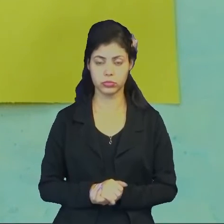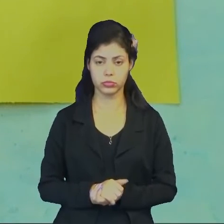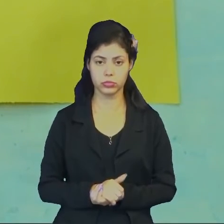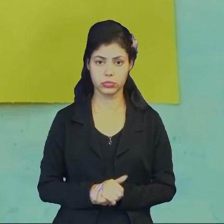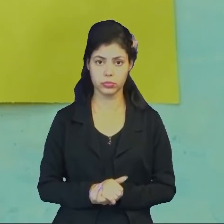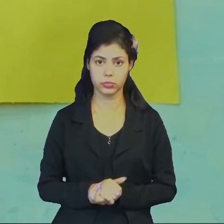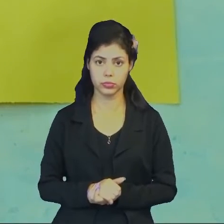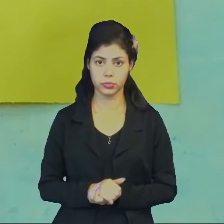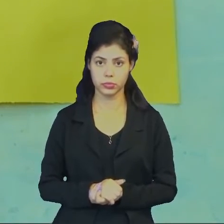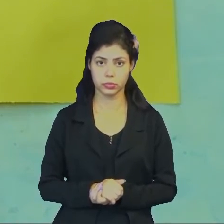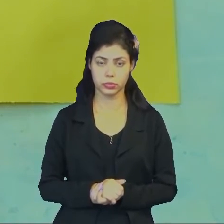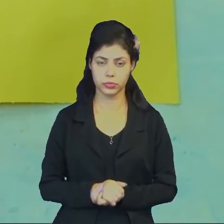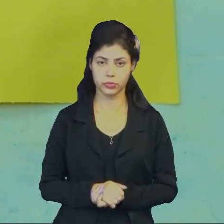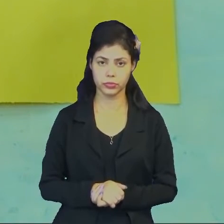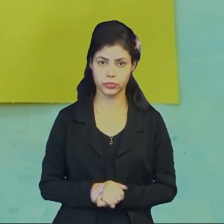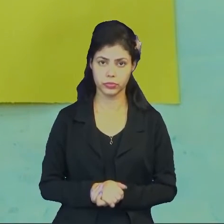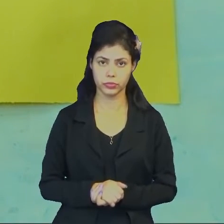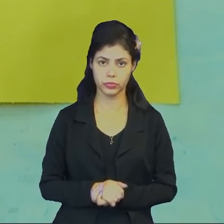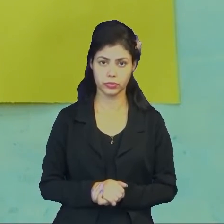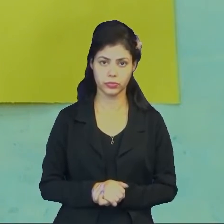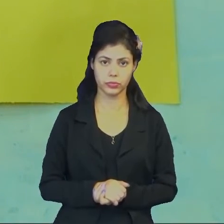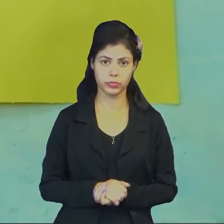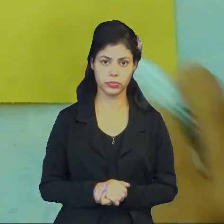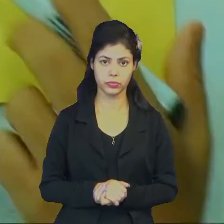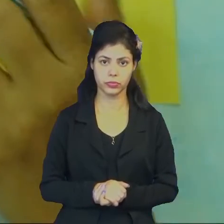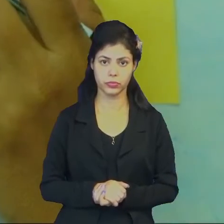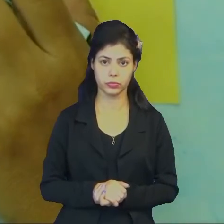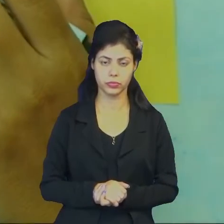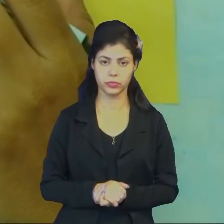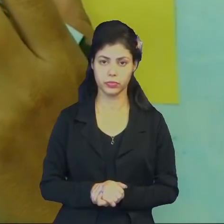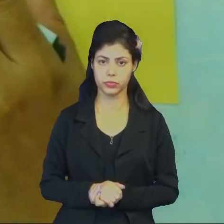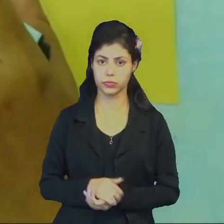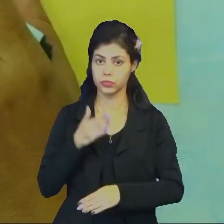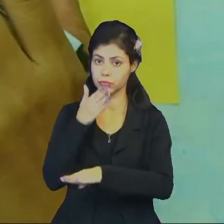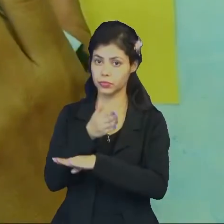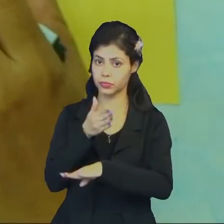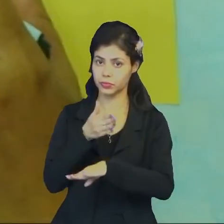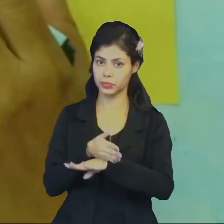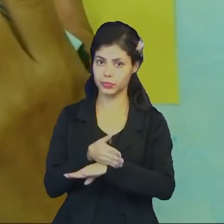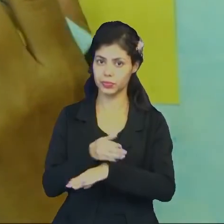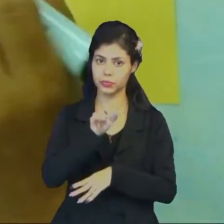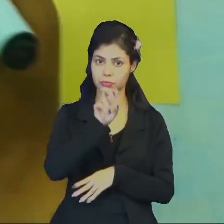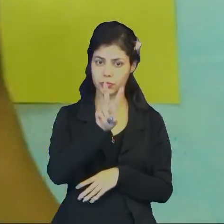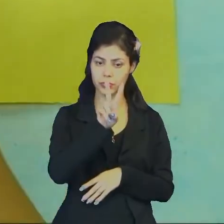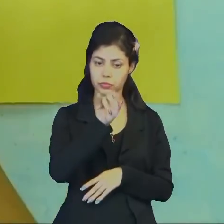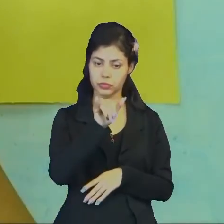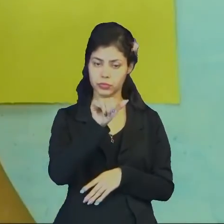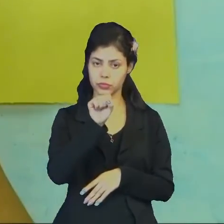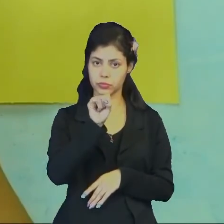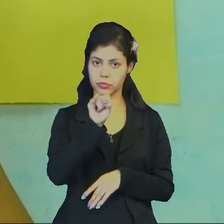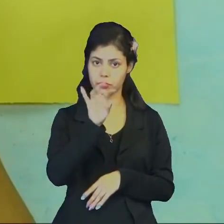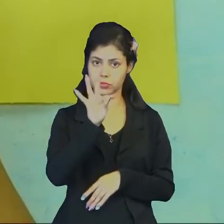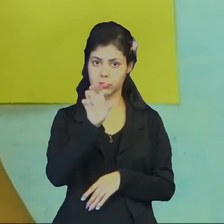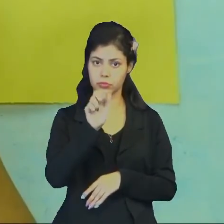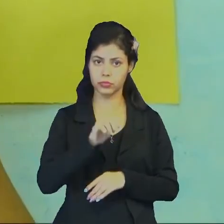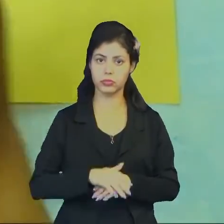Zangado, tá? Visita. Visita, ó, com entre duas vogais.